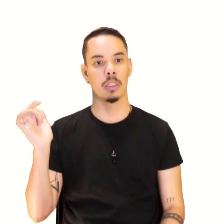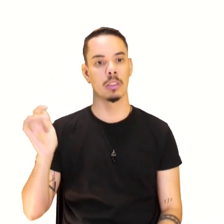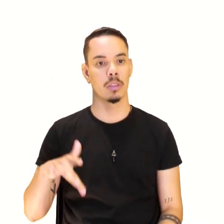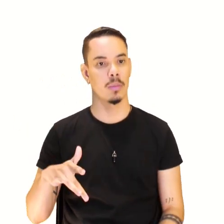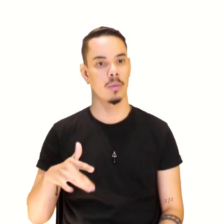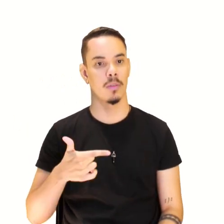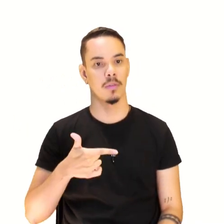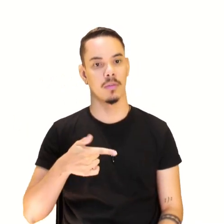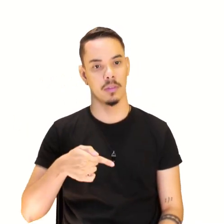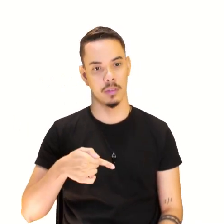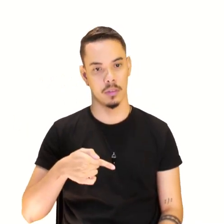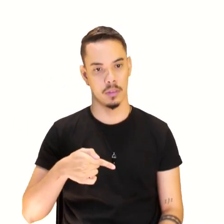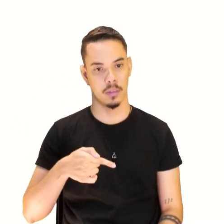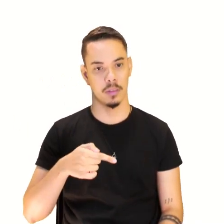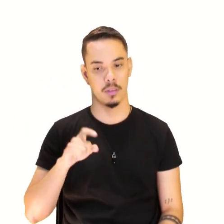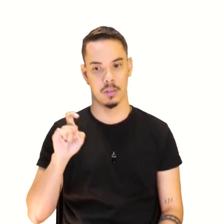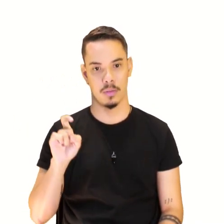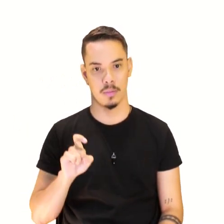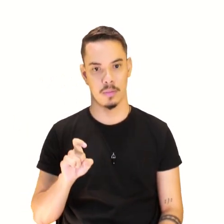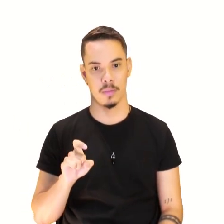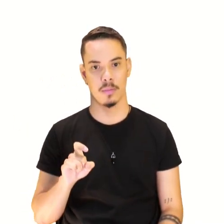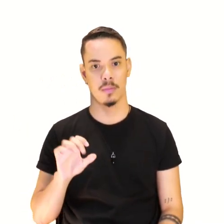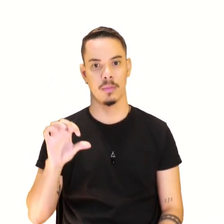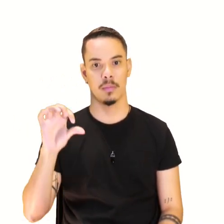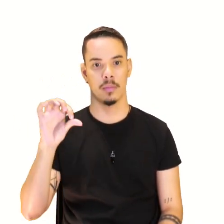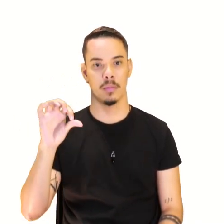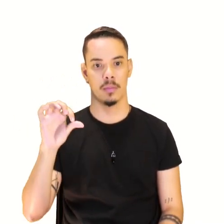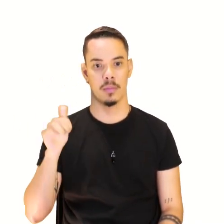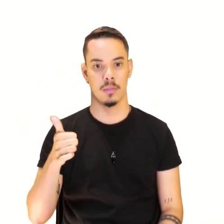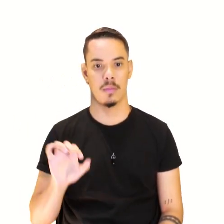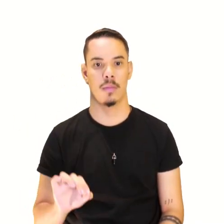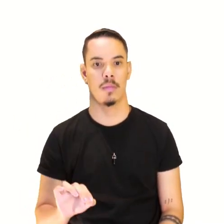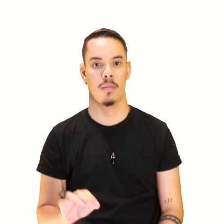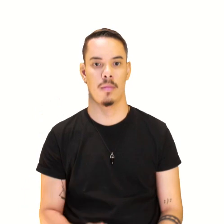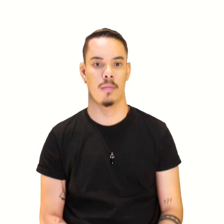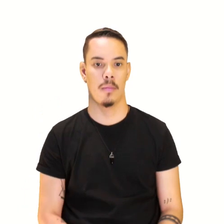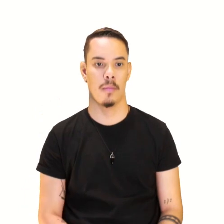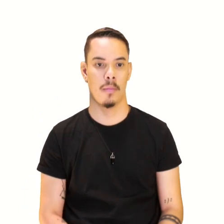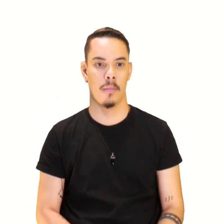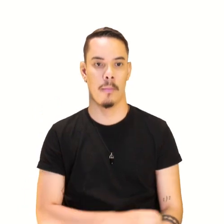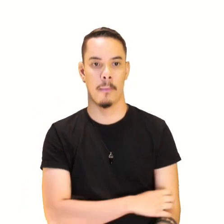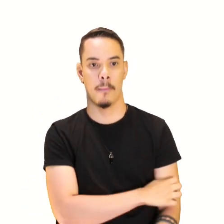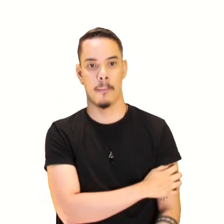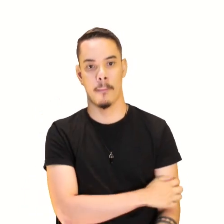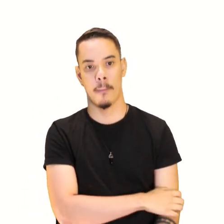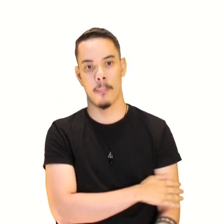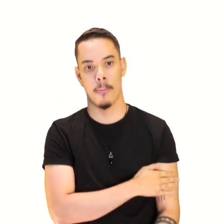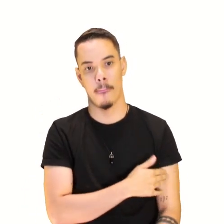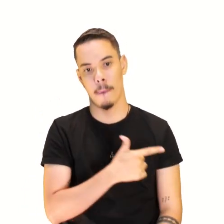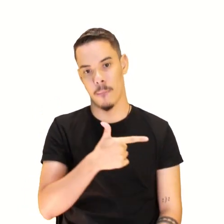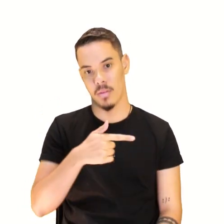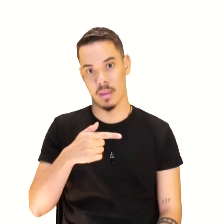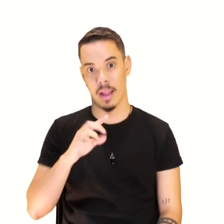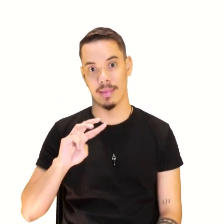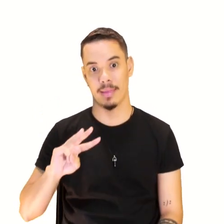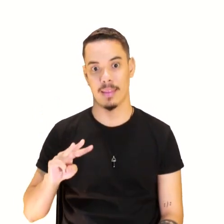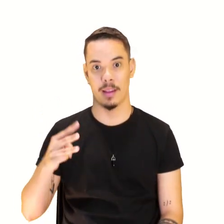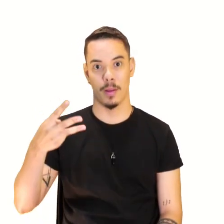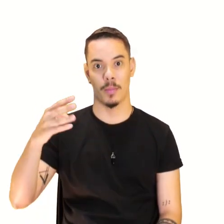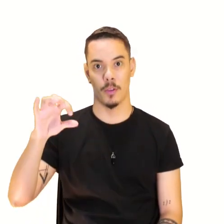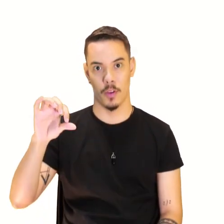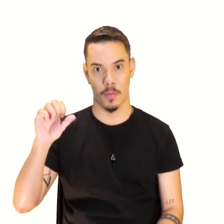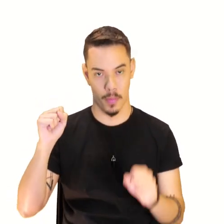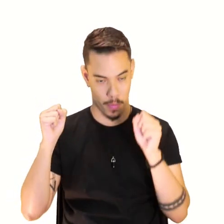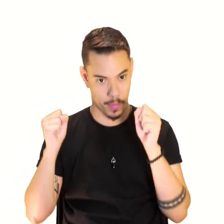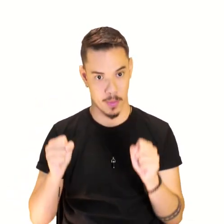aí com 27 sobre x igual a 9 sobre 107 é o triplo de 9 é aí a gente vai pode fazer